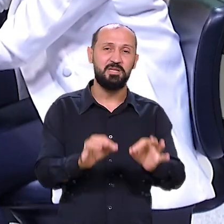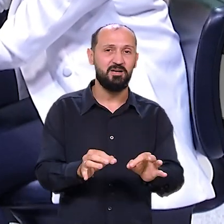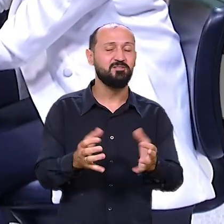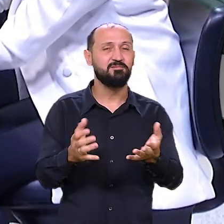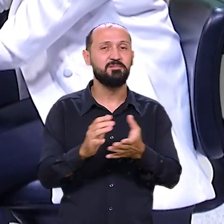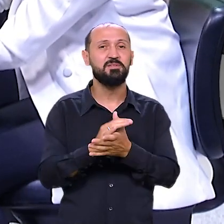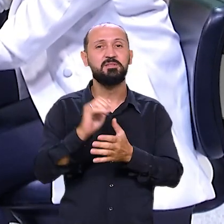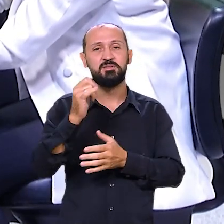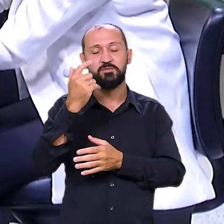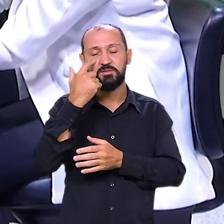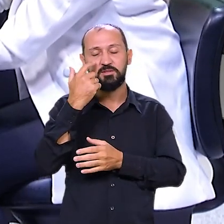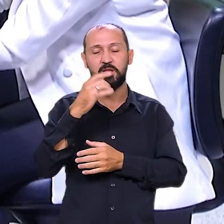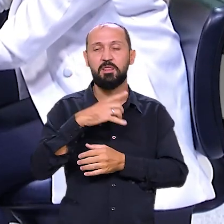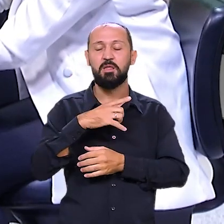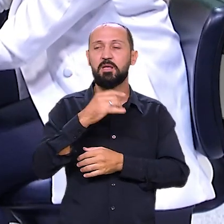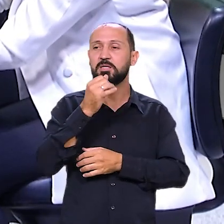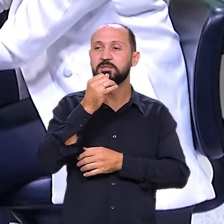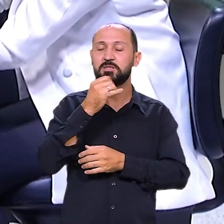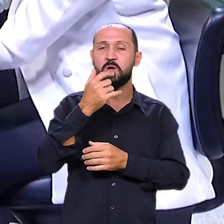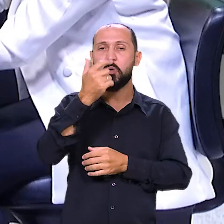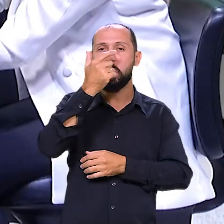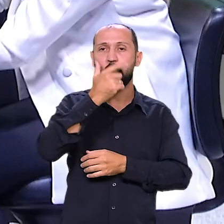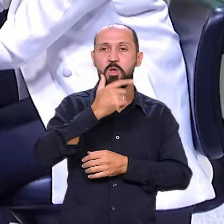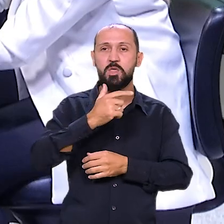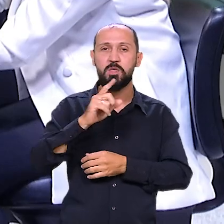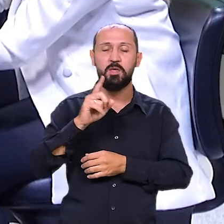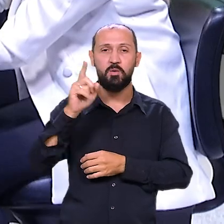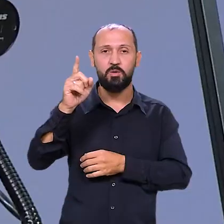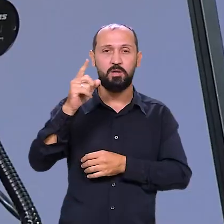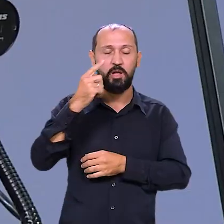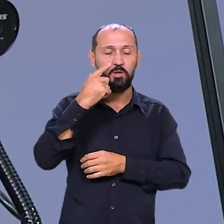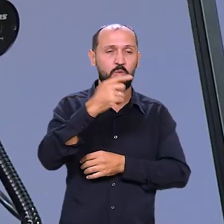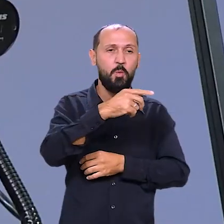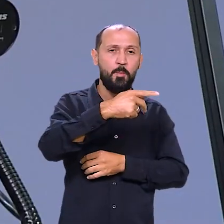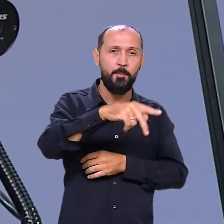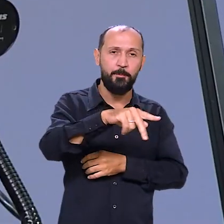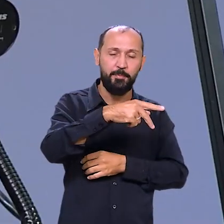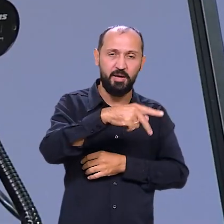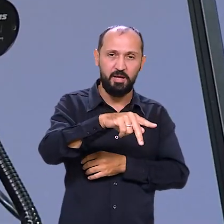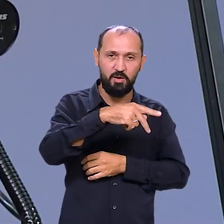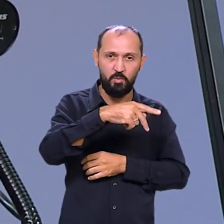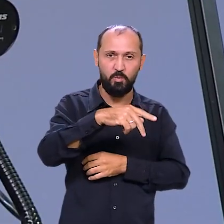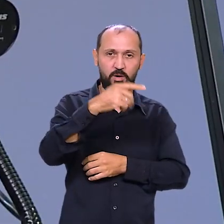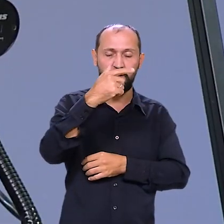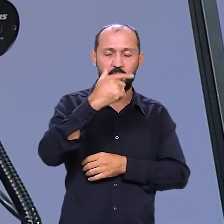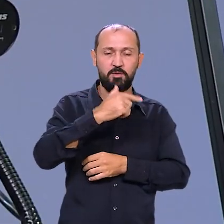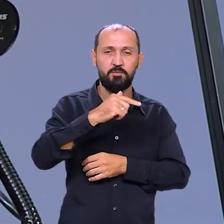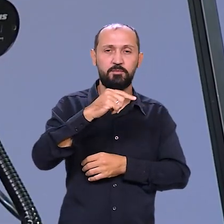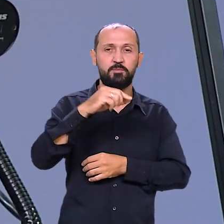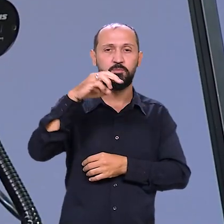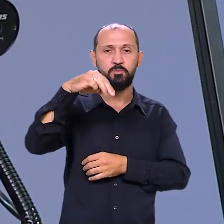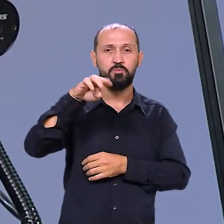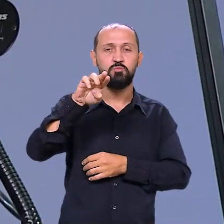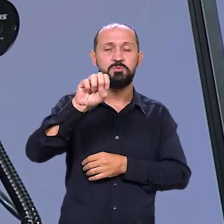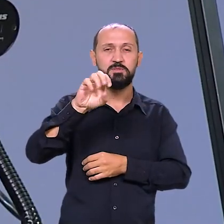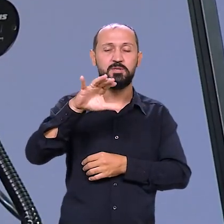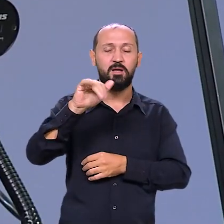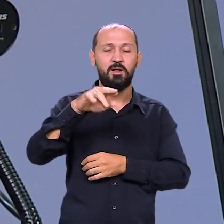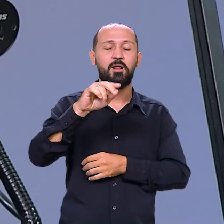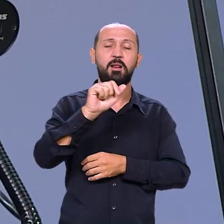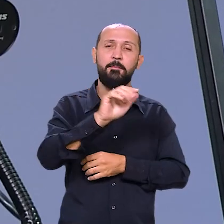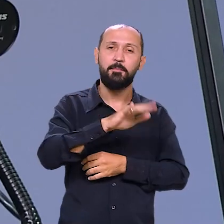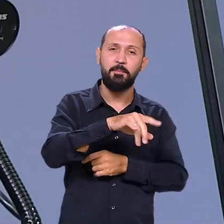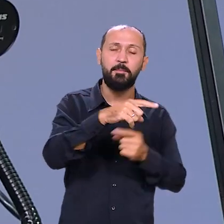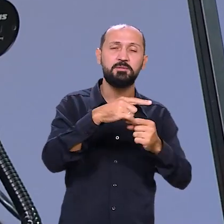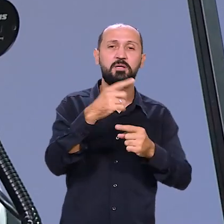republicanos, vamos dizer. Se você traz um queijo lá do Paraguai, uma mussarela, ela é barata, mas